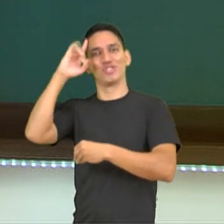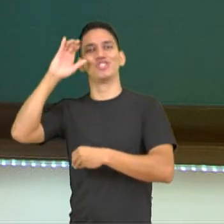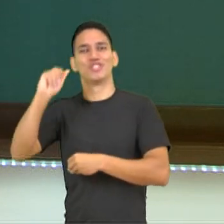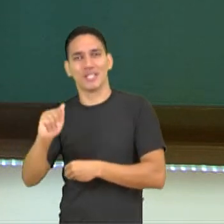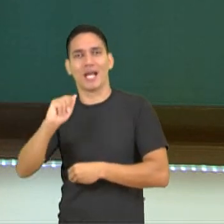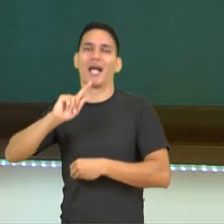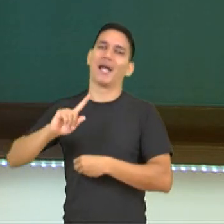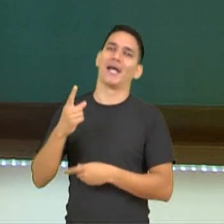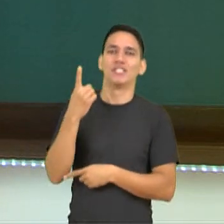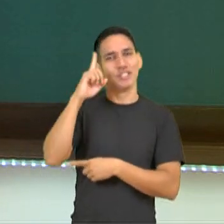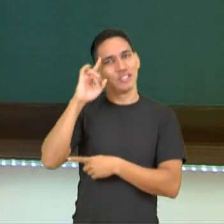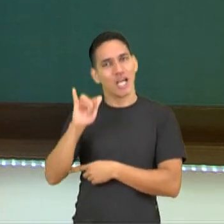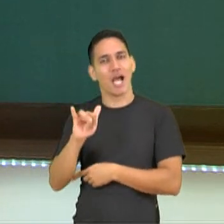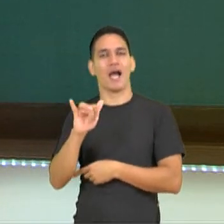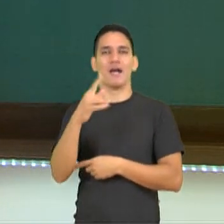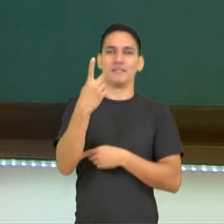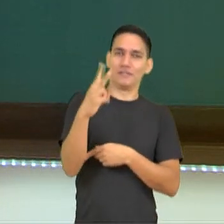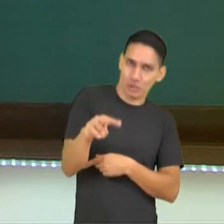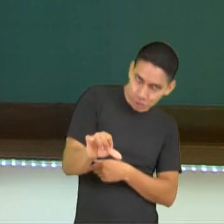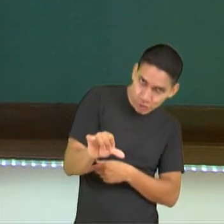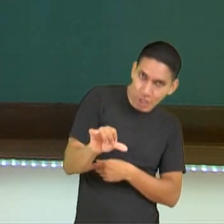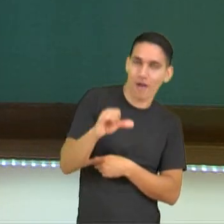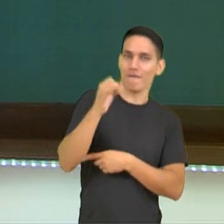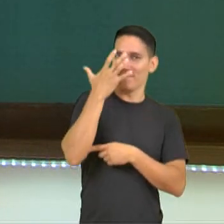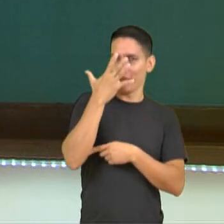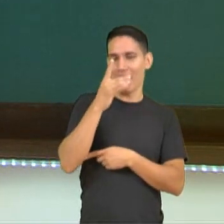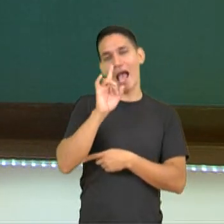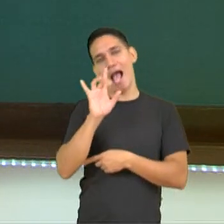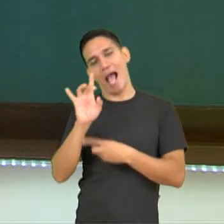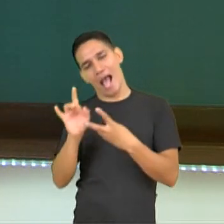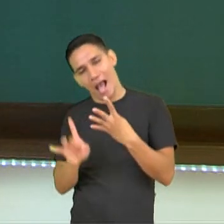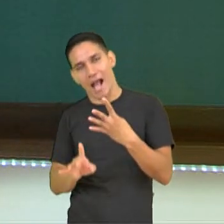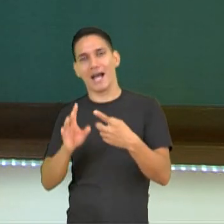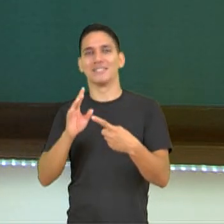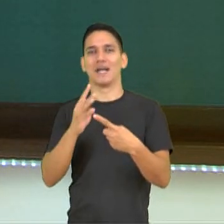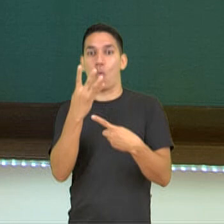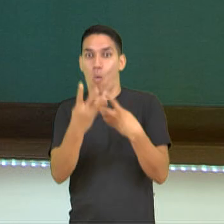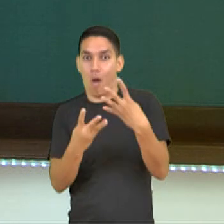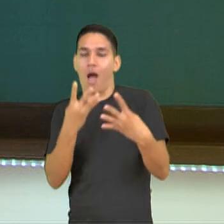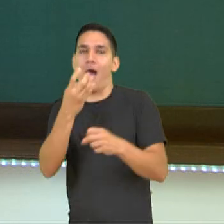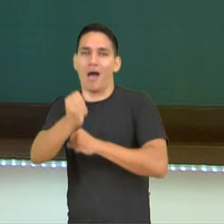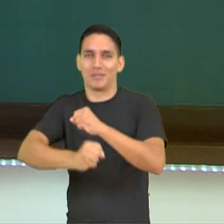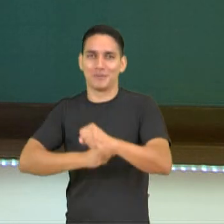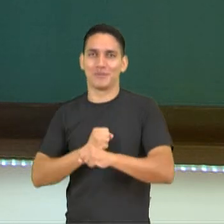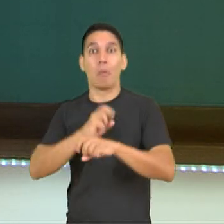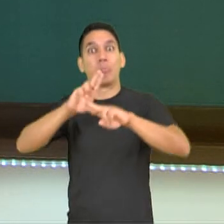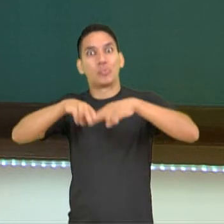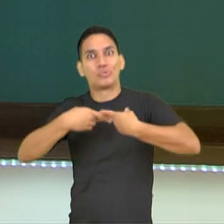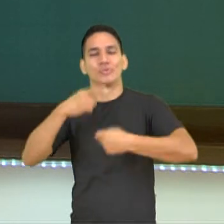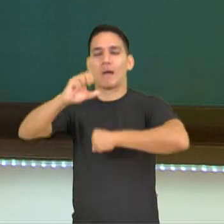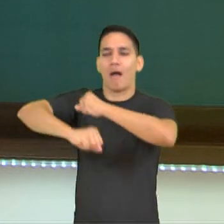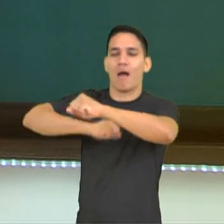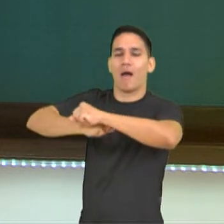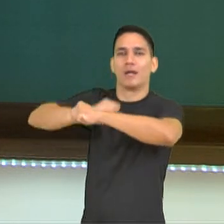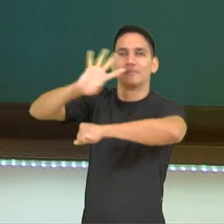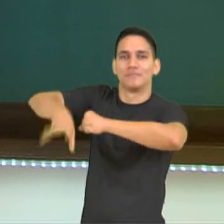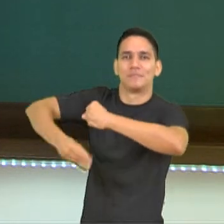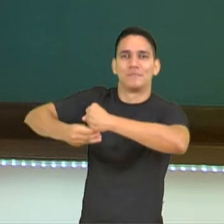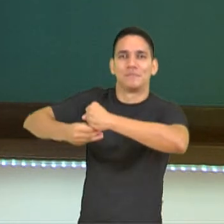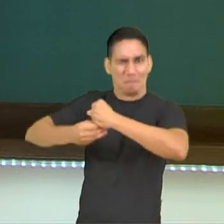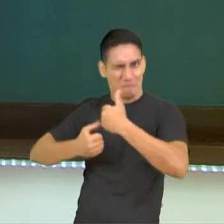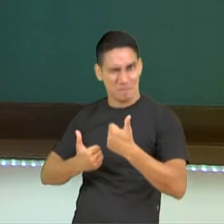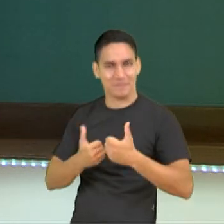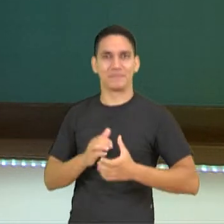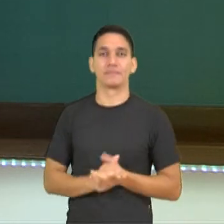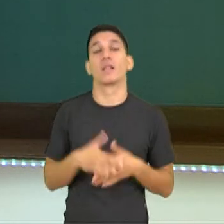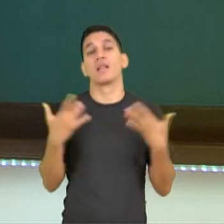criado mais um dia em fevereiro a cada 4 anos, portanto, ele é chamado de ano bissexto, certo? E